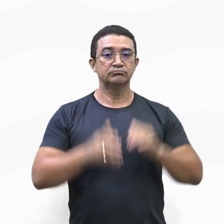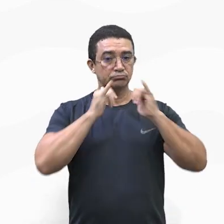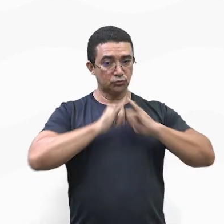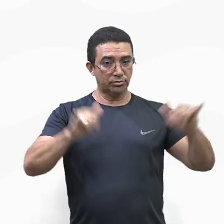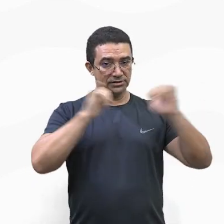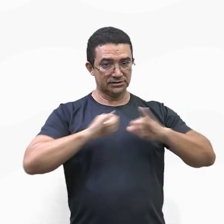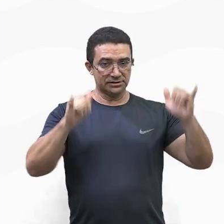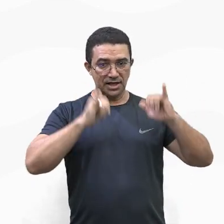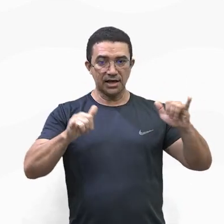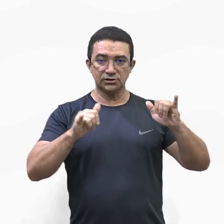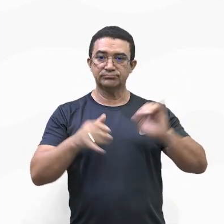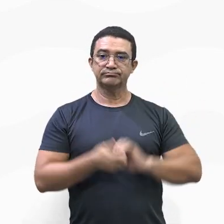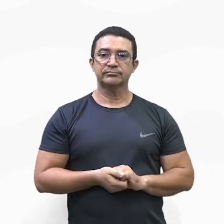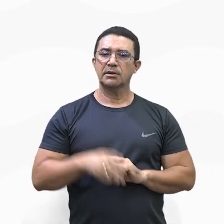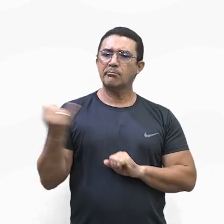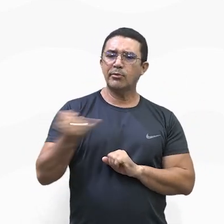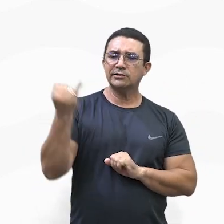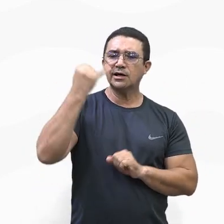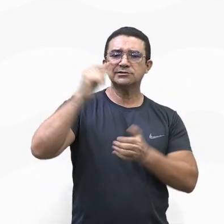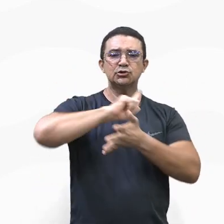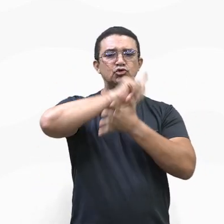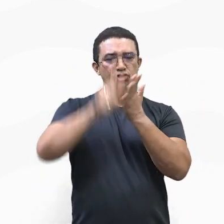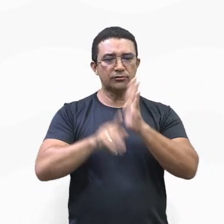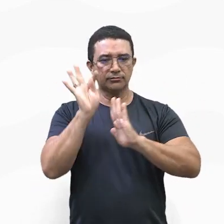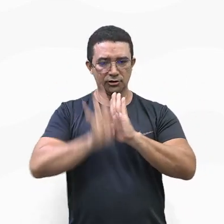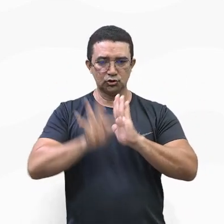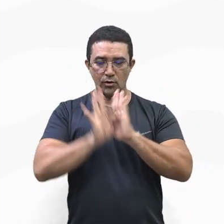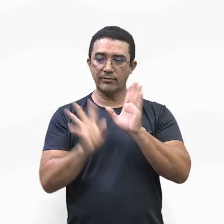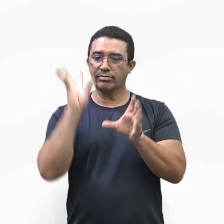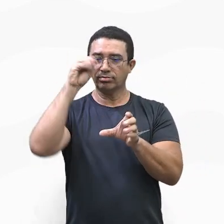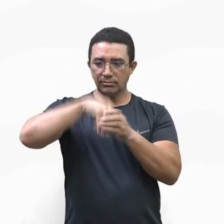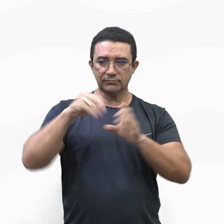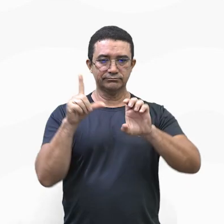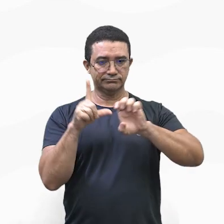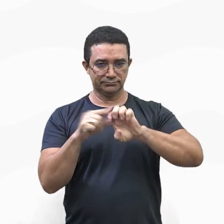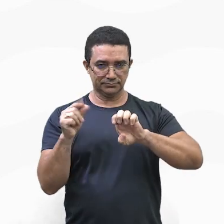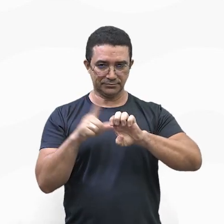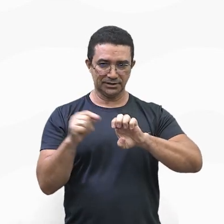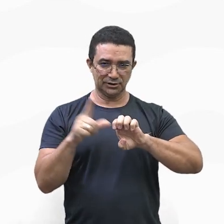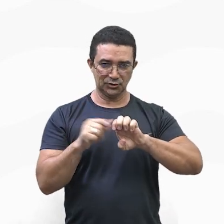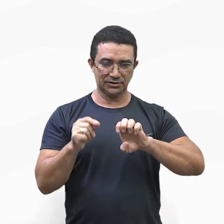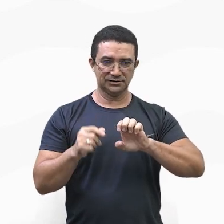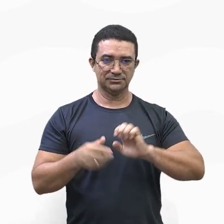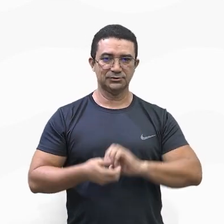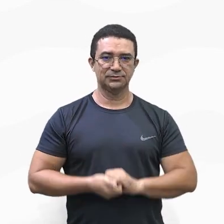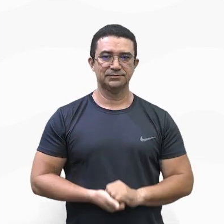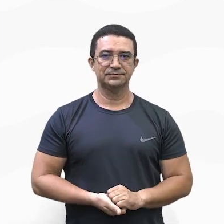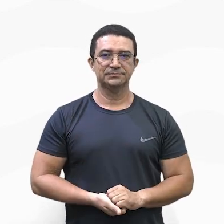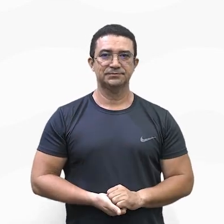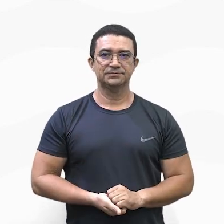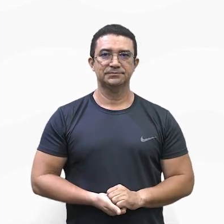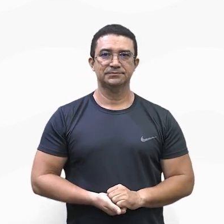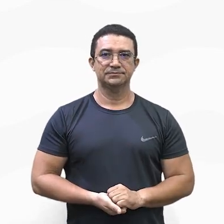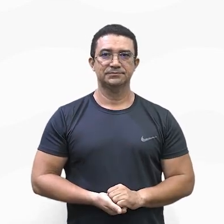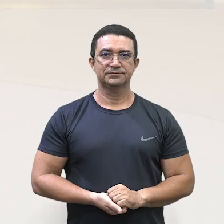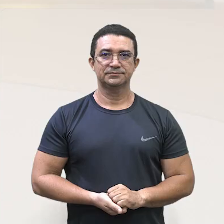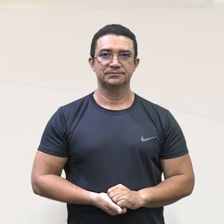Detalhamento, publicidade e marketing, a importância dos gêneros textuais no